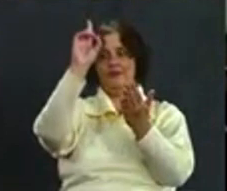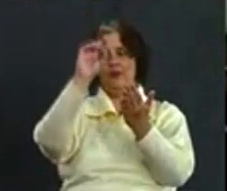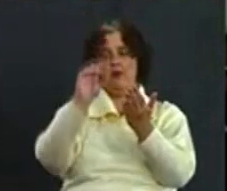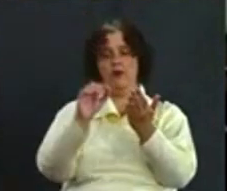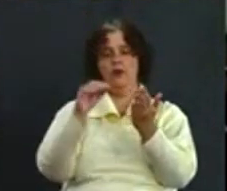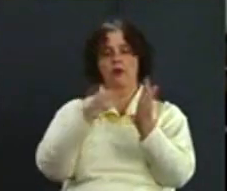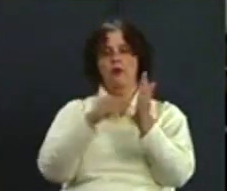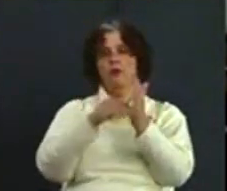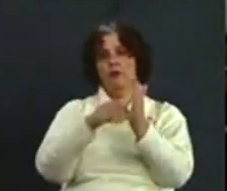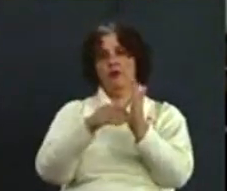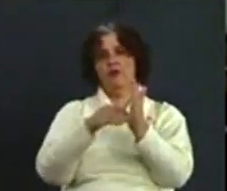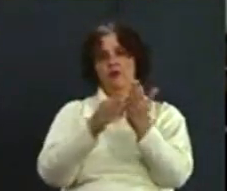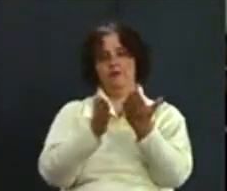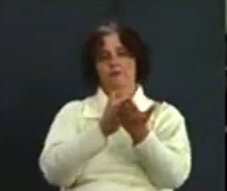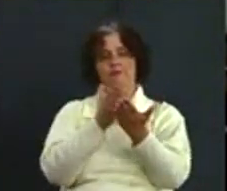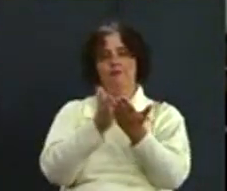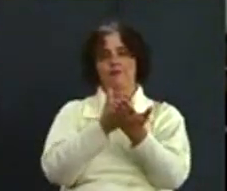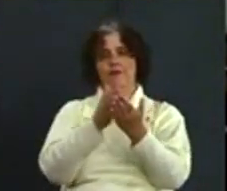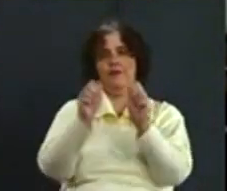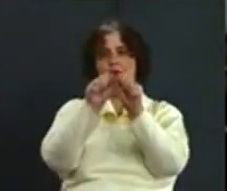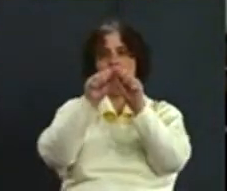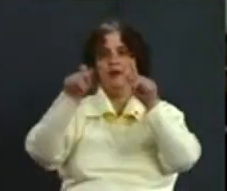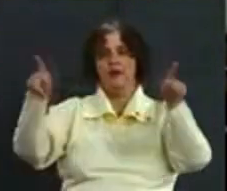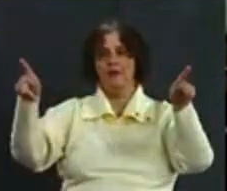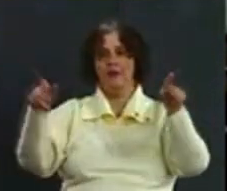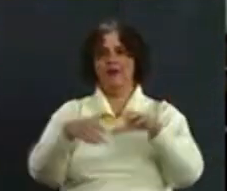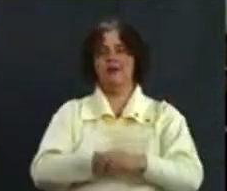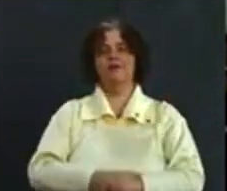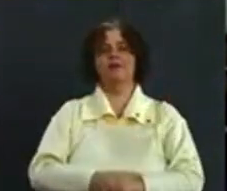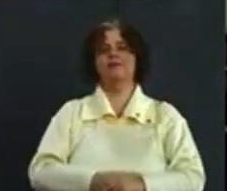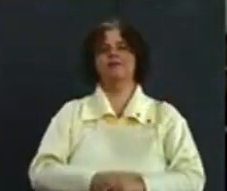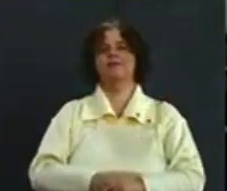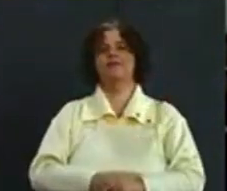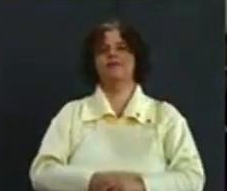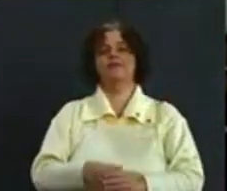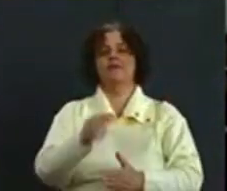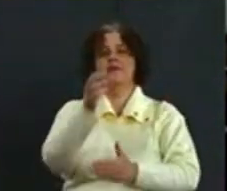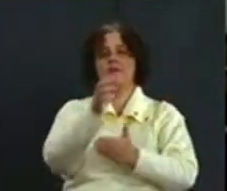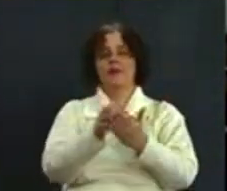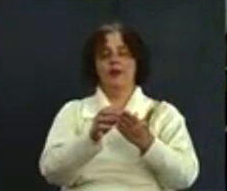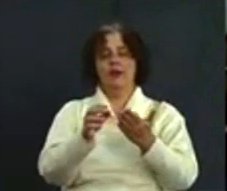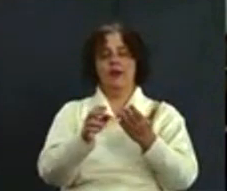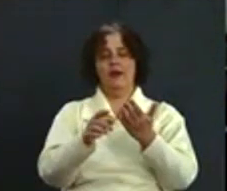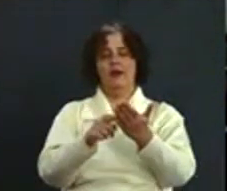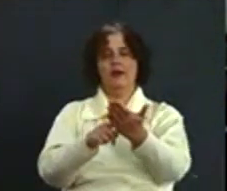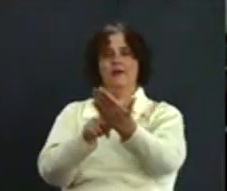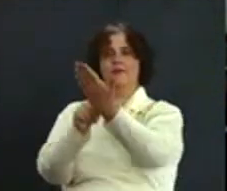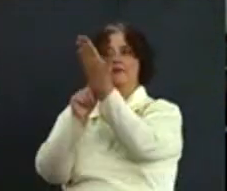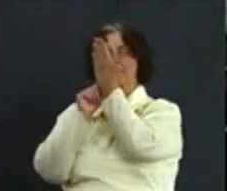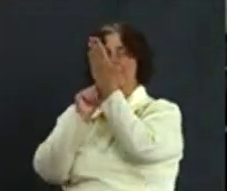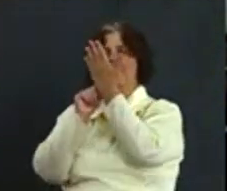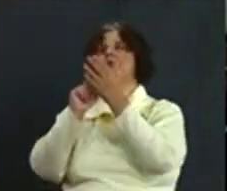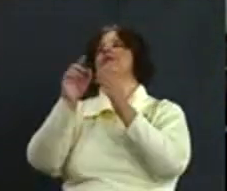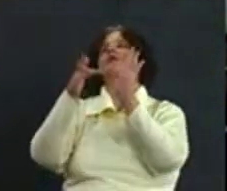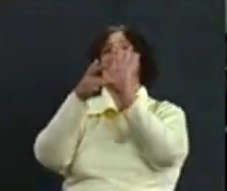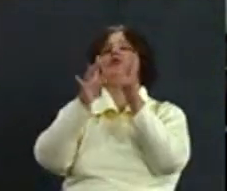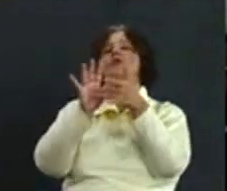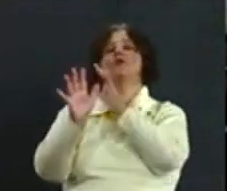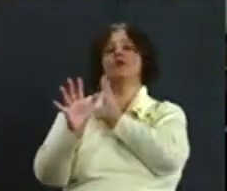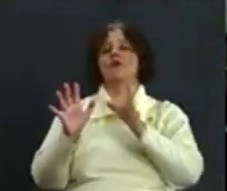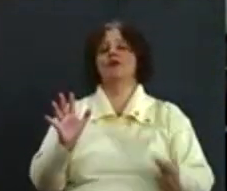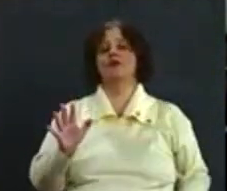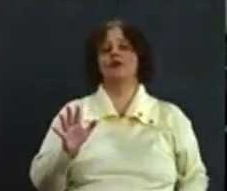livro das Escrituras, o livro do Apocalipse, a revelação de Jesus Cristo ao